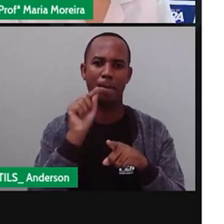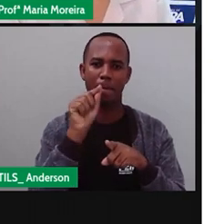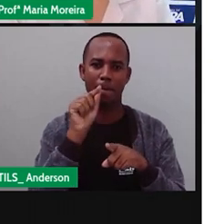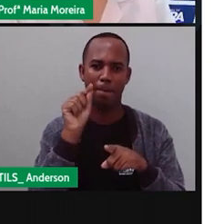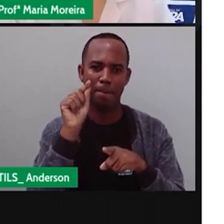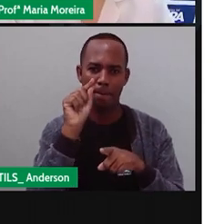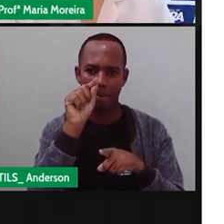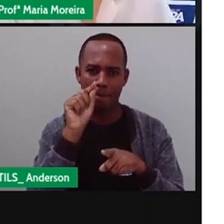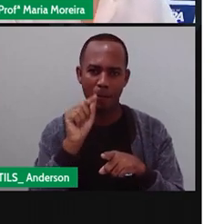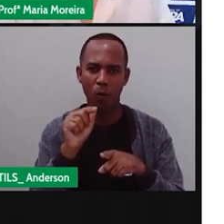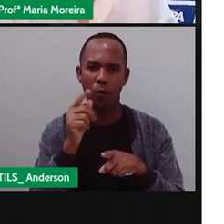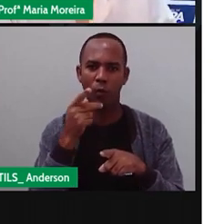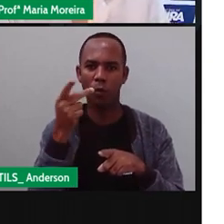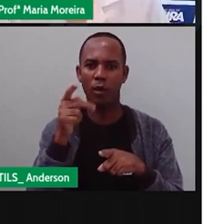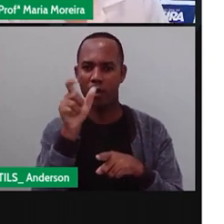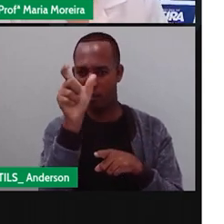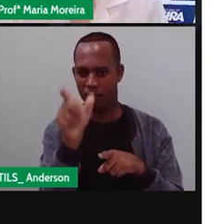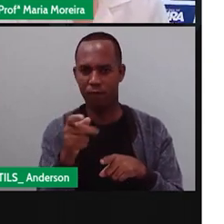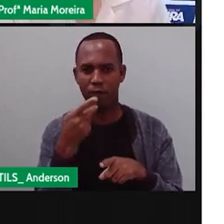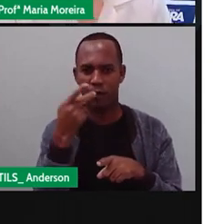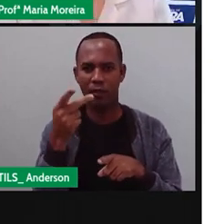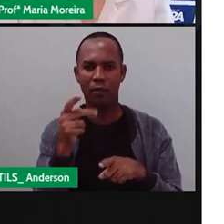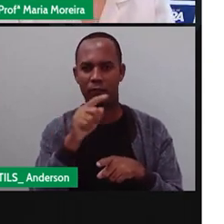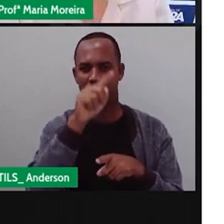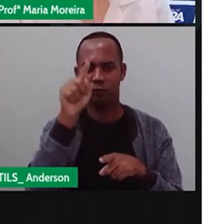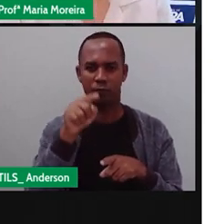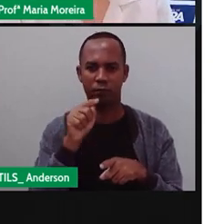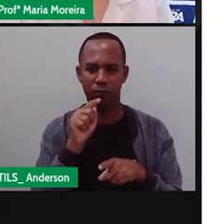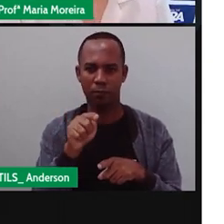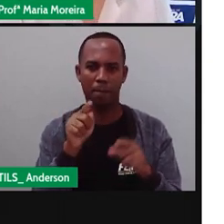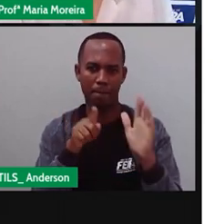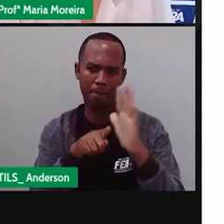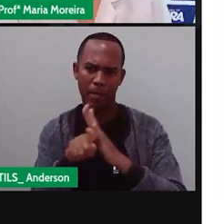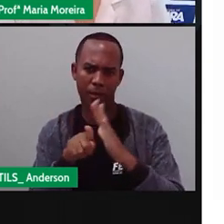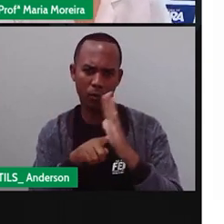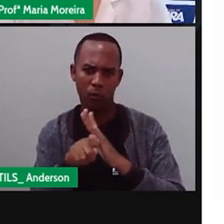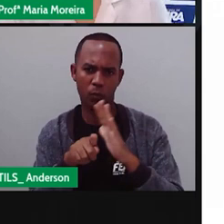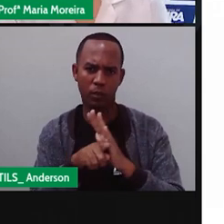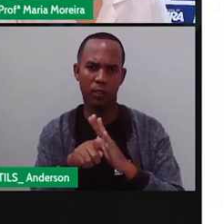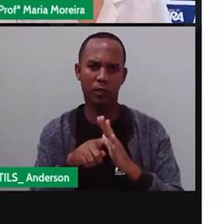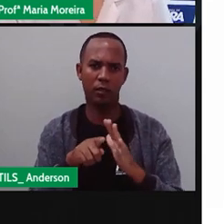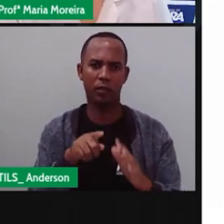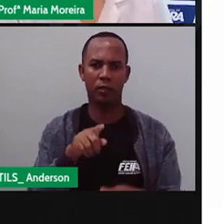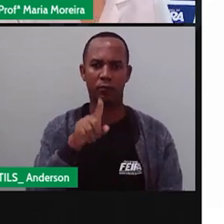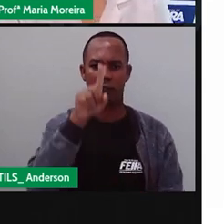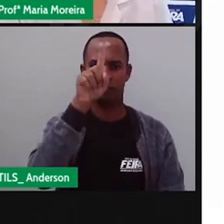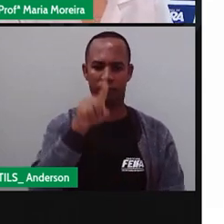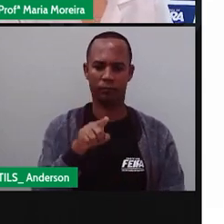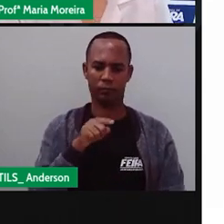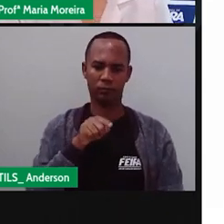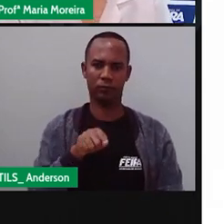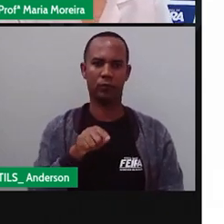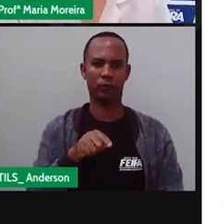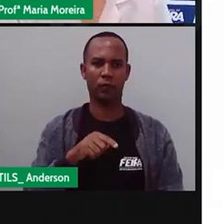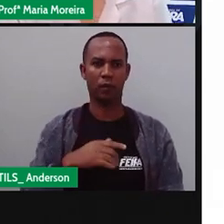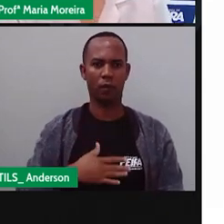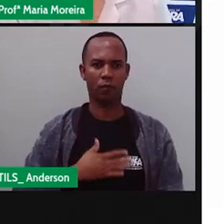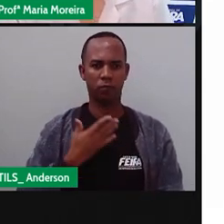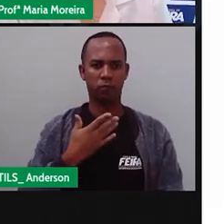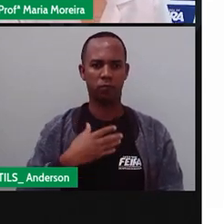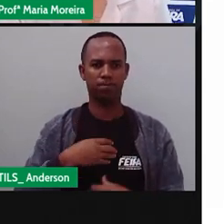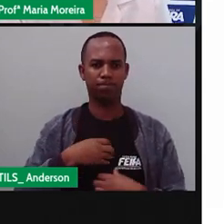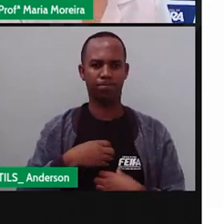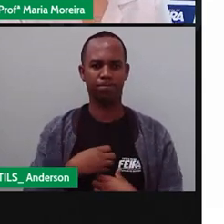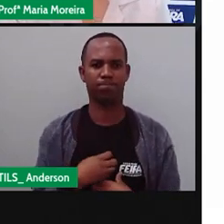que o personagem irá falar, o ponto de interrogação, que indica uma pergunta, e o ponto de exclamação, que revela o quê? Um sentimento